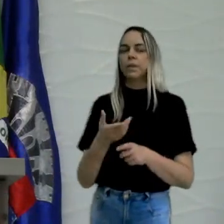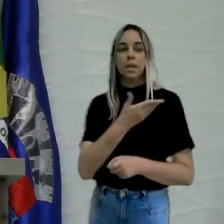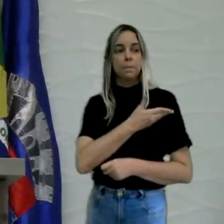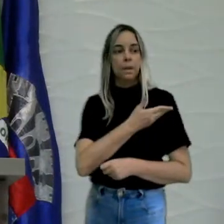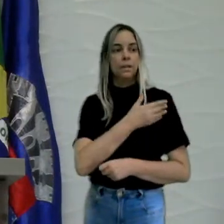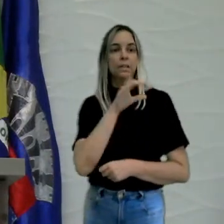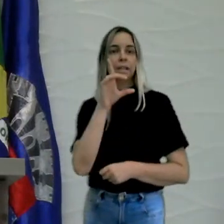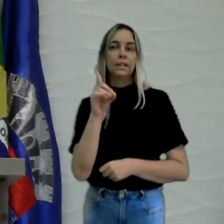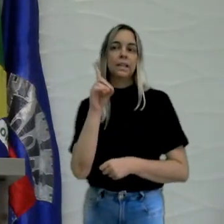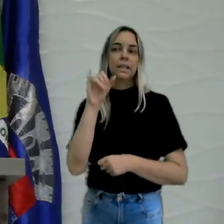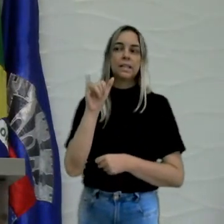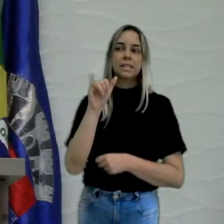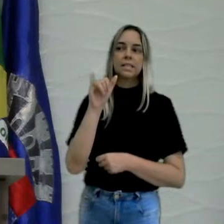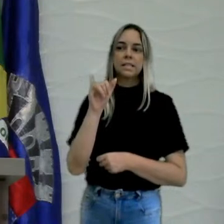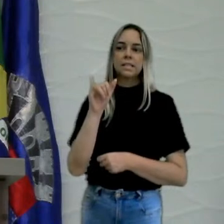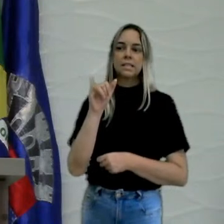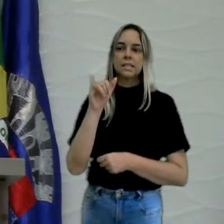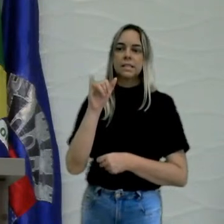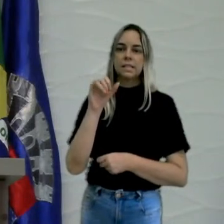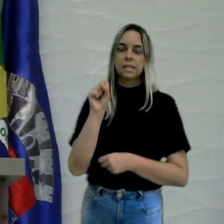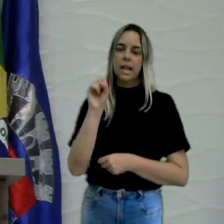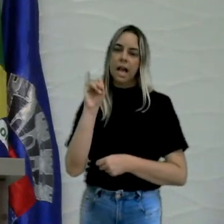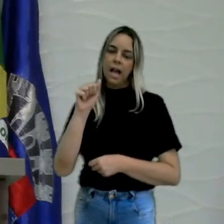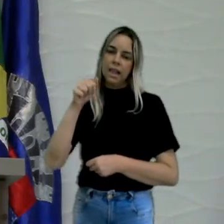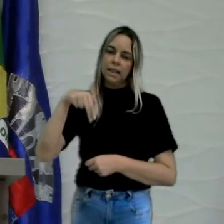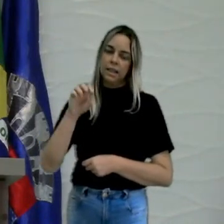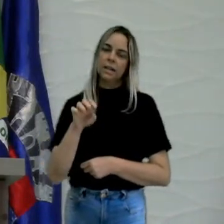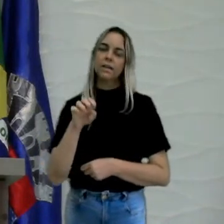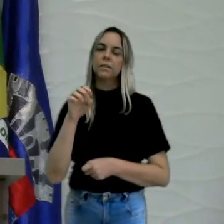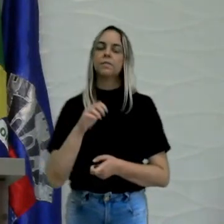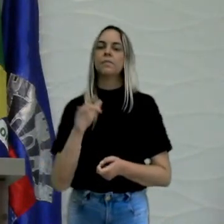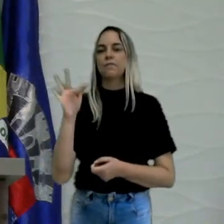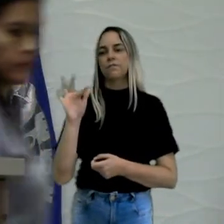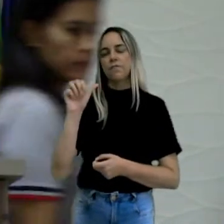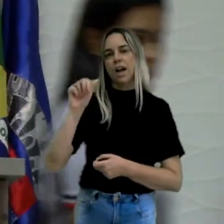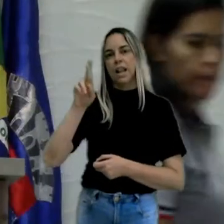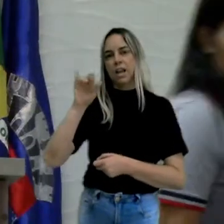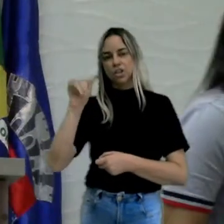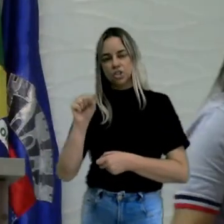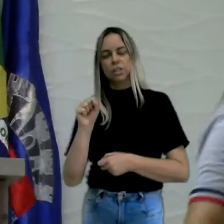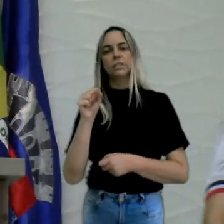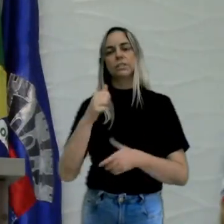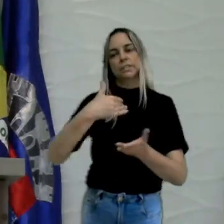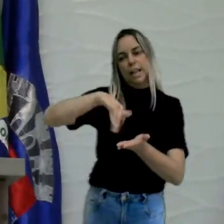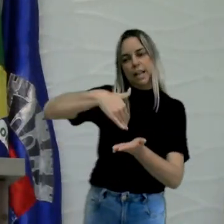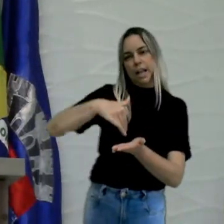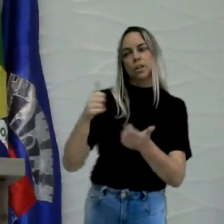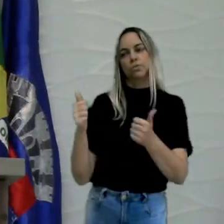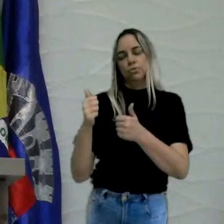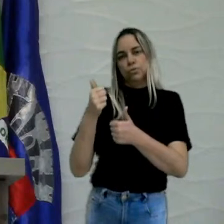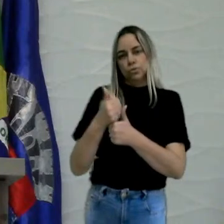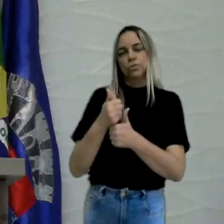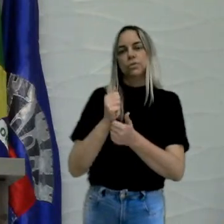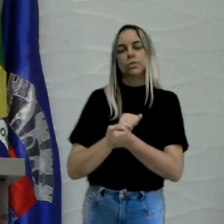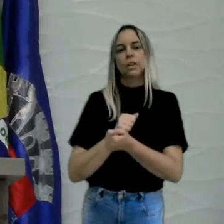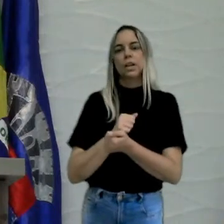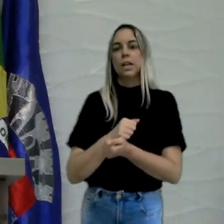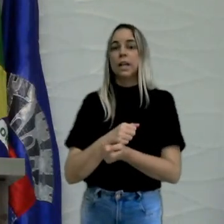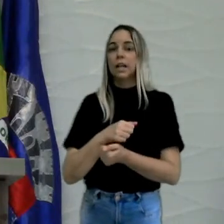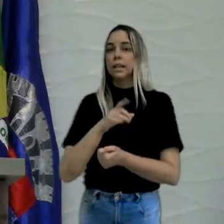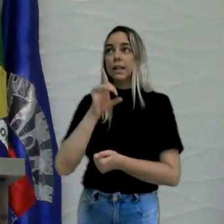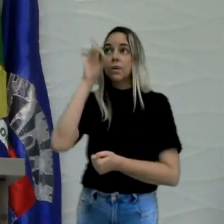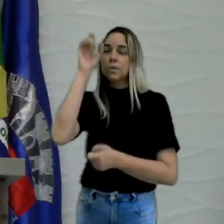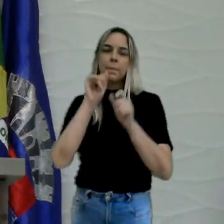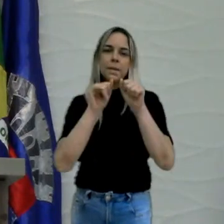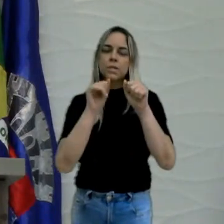Farias, ex-secretária de saúde do município, secretária adjunta. Que Deus lhe dê, Deisiane, muitos anos de vida,